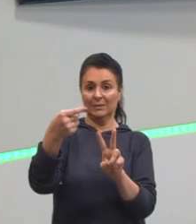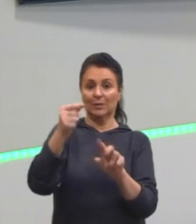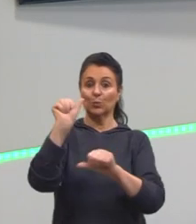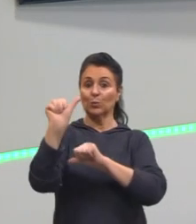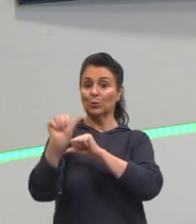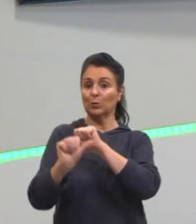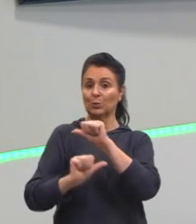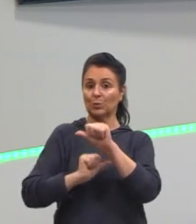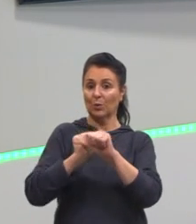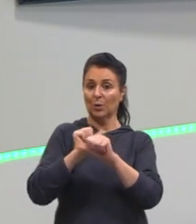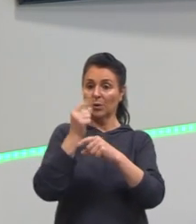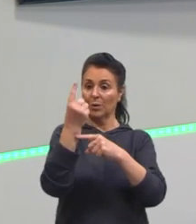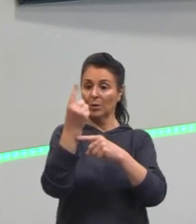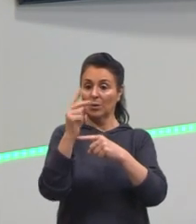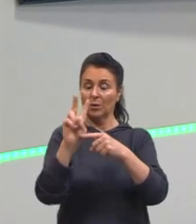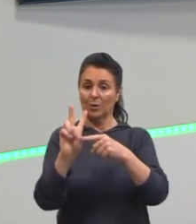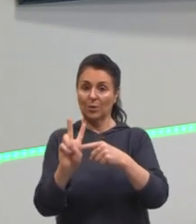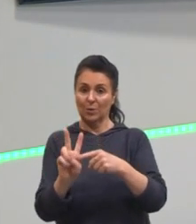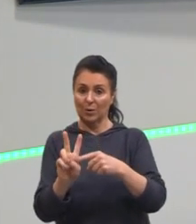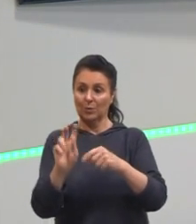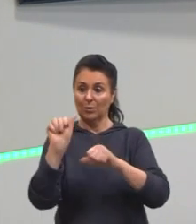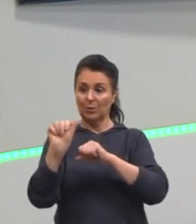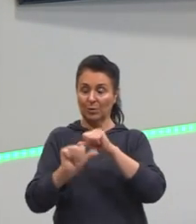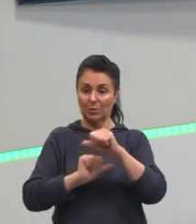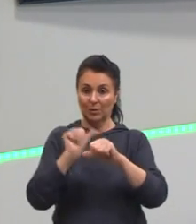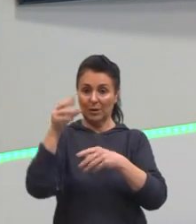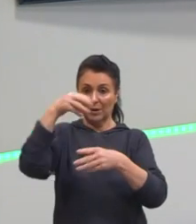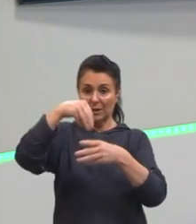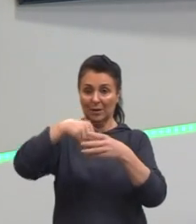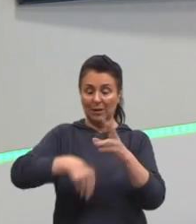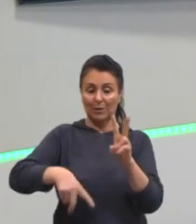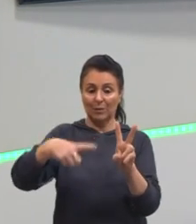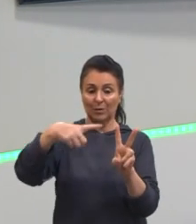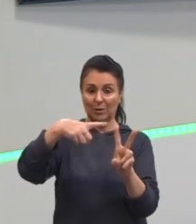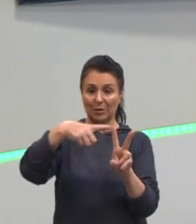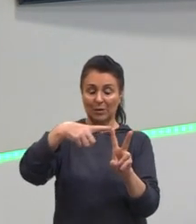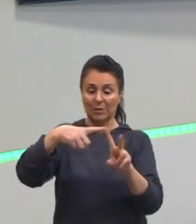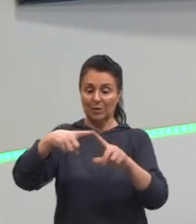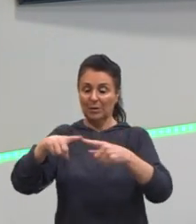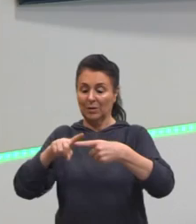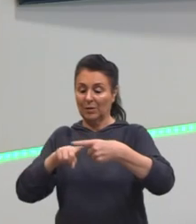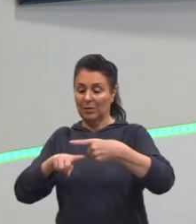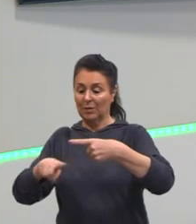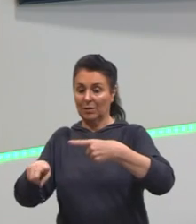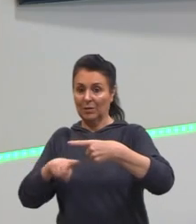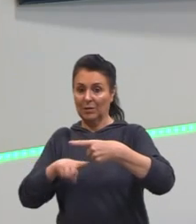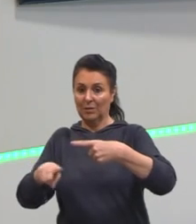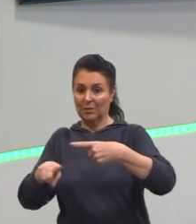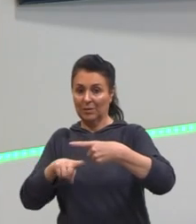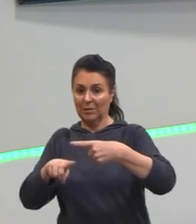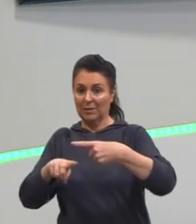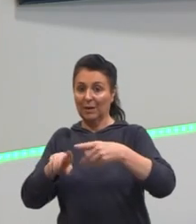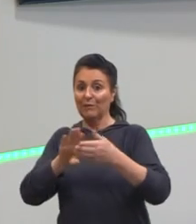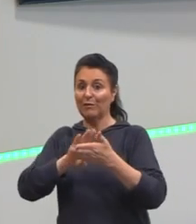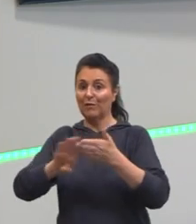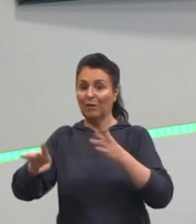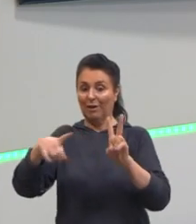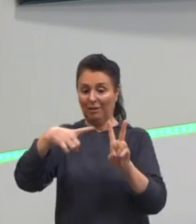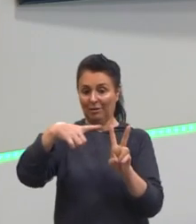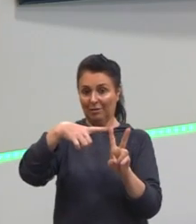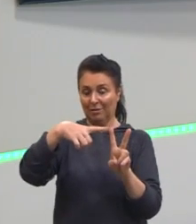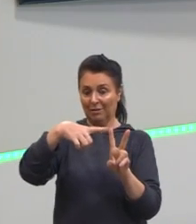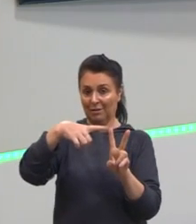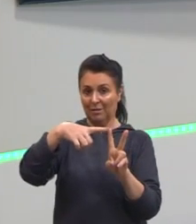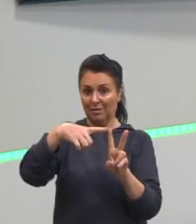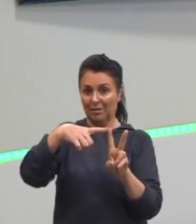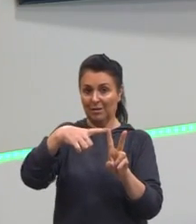numerador ele sempre vira o expoente dentro da raiz e o denominador vira o radical aquele númerozinho pequenininho fora da raiz tá